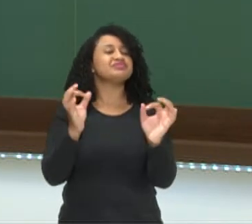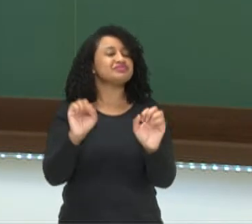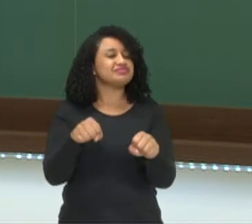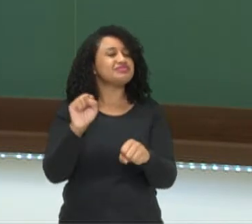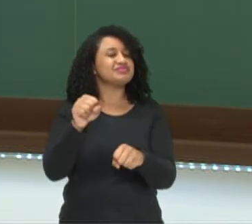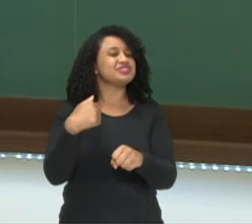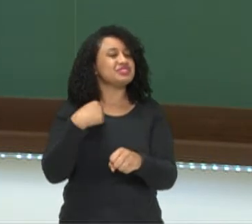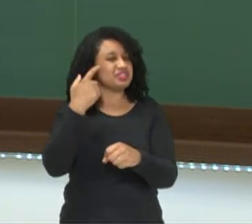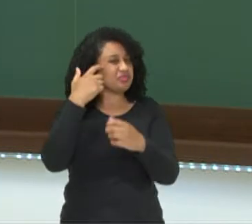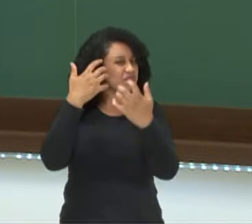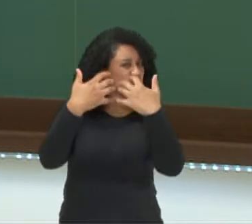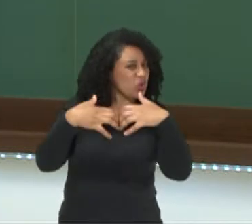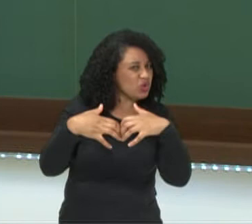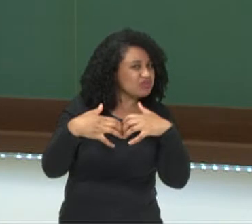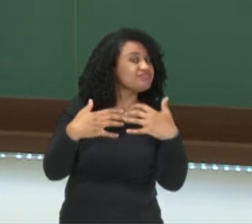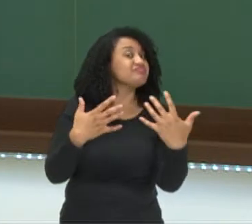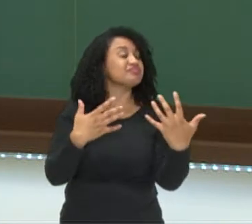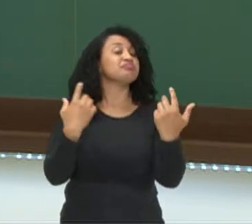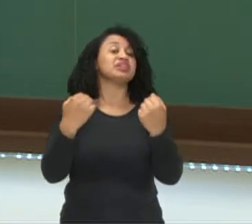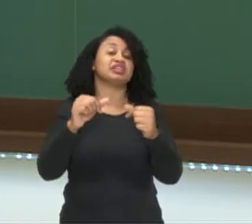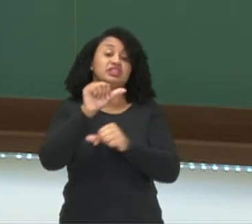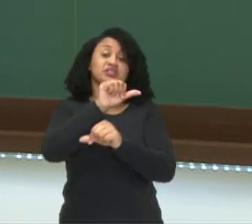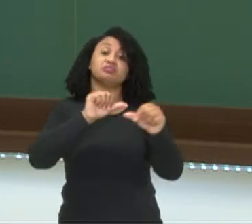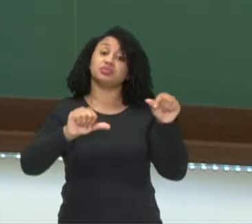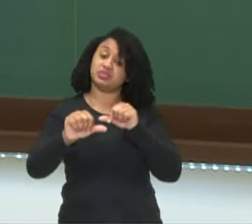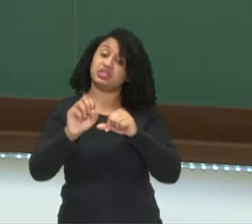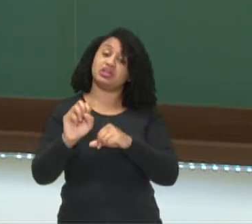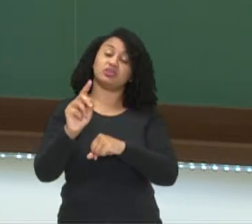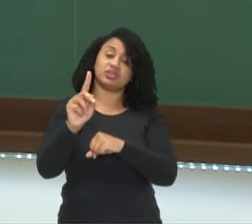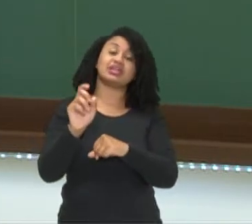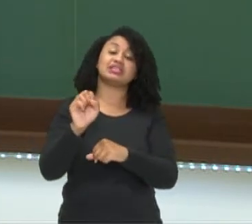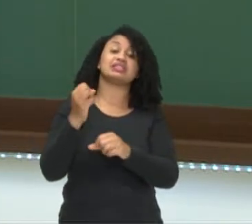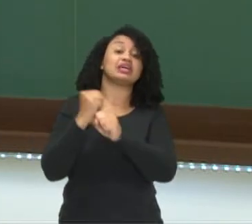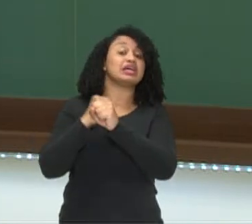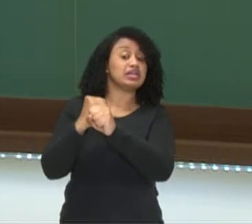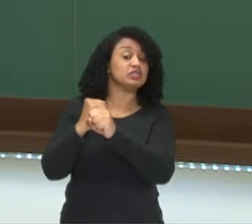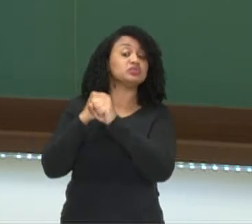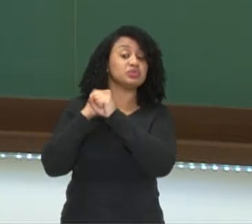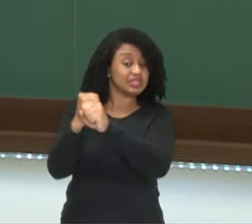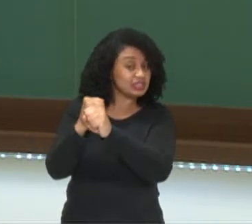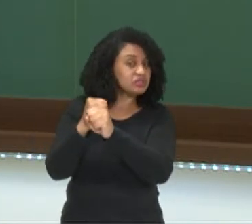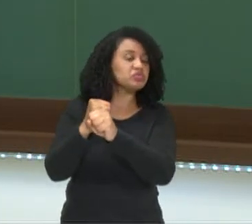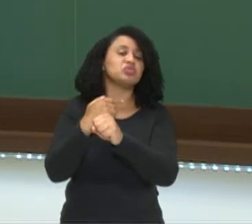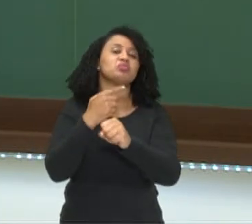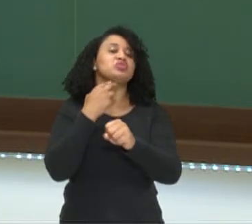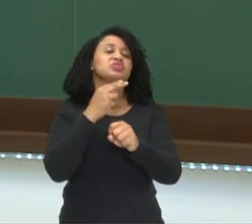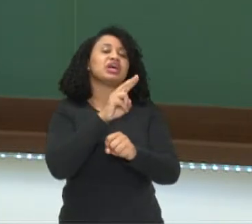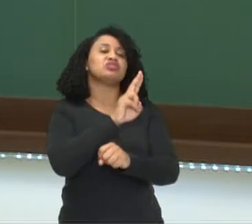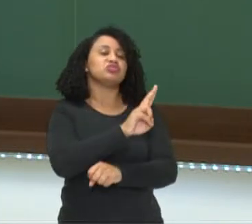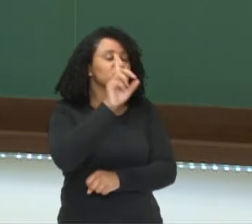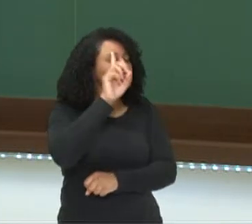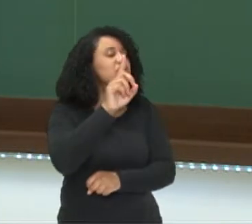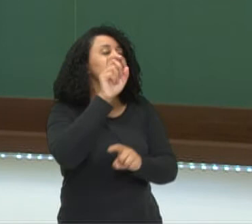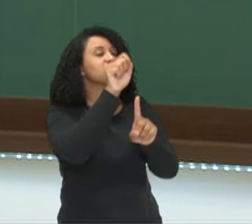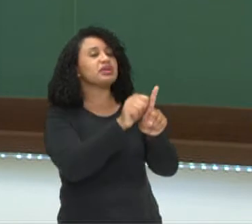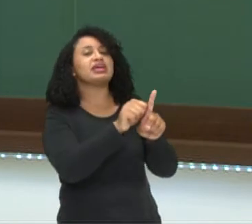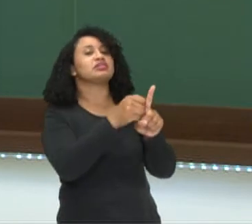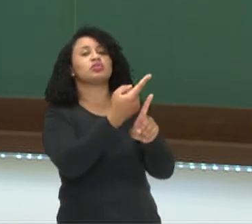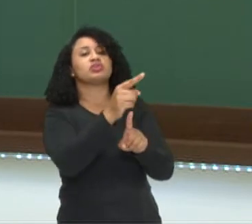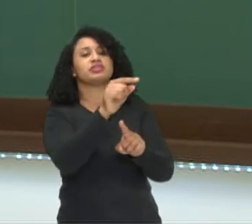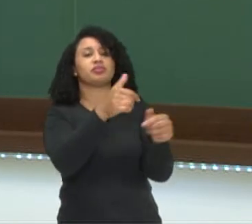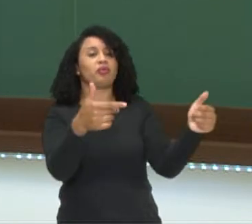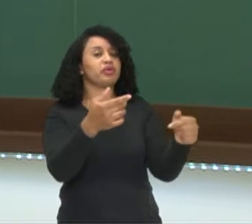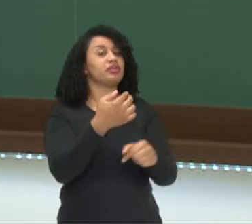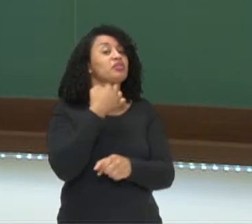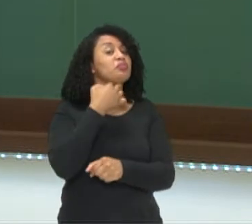Exatamente. Você pensou nisso? Tem que transformar, tá bom? Se é ano, é ano. Eu não posso usar dias, meses, qualquer outra unidade. Tem